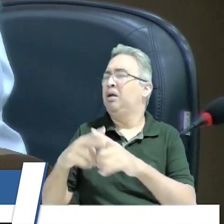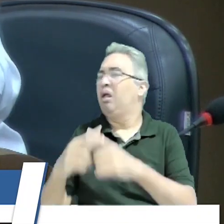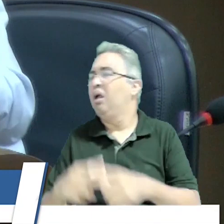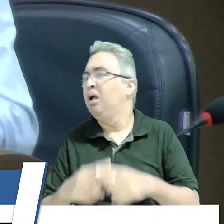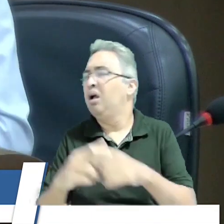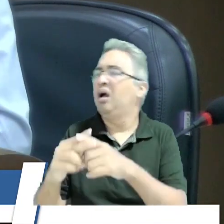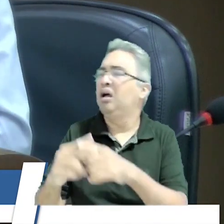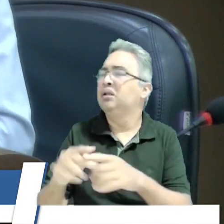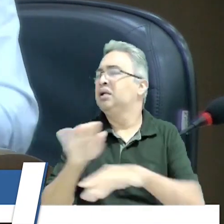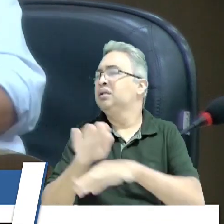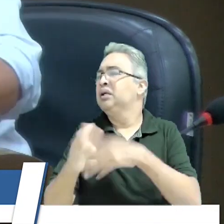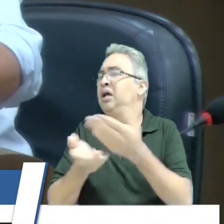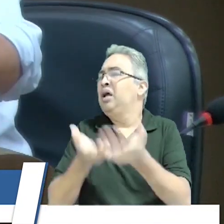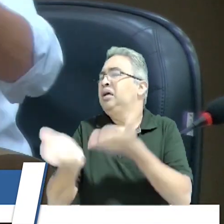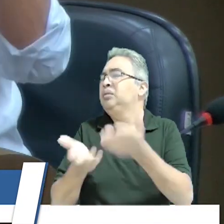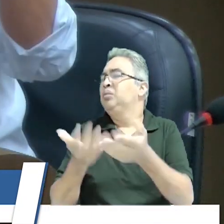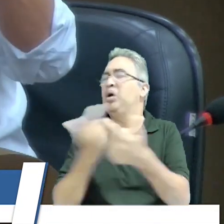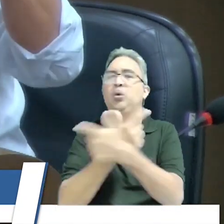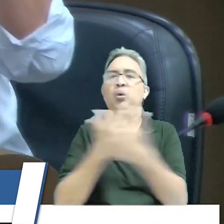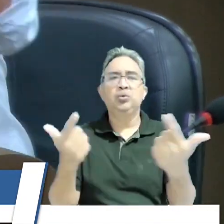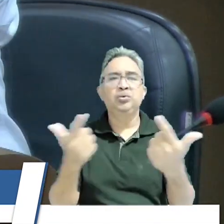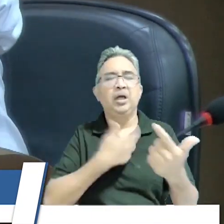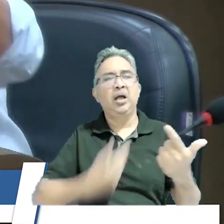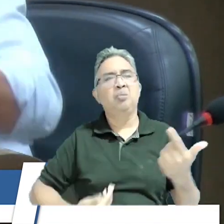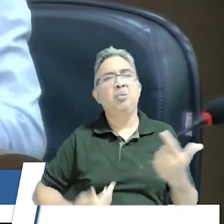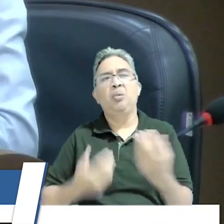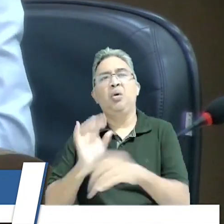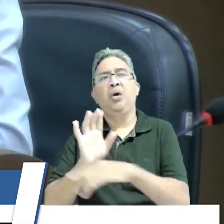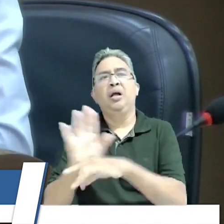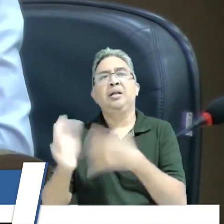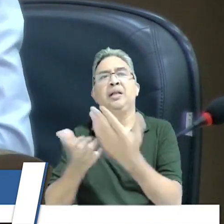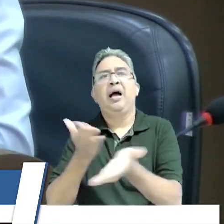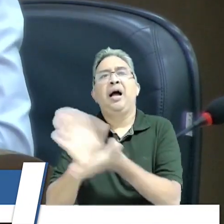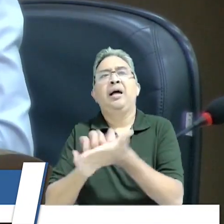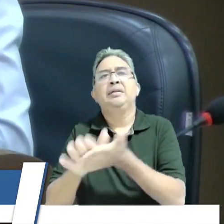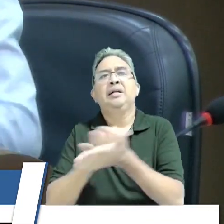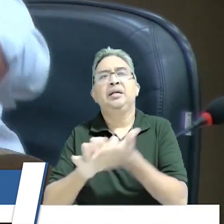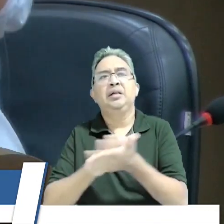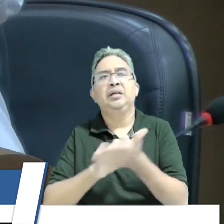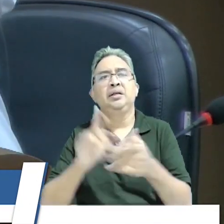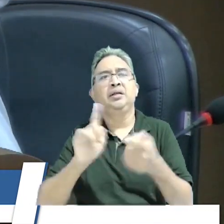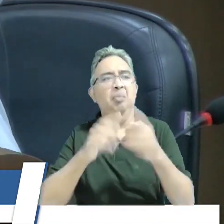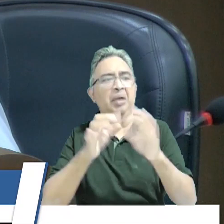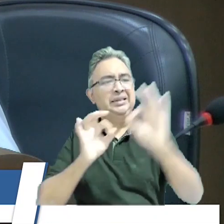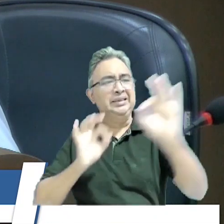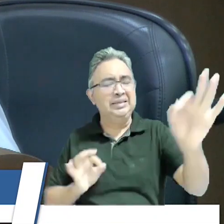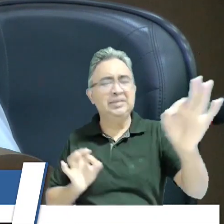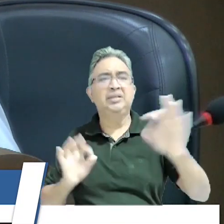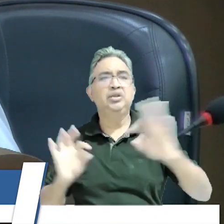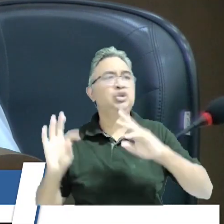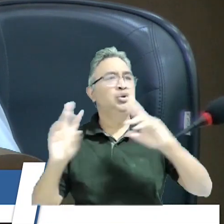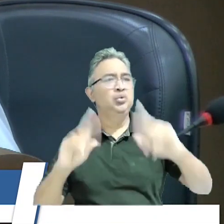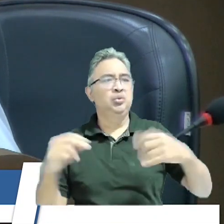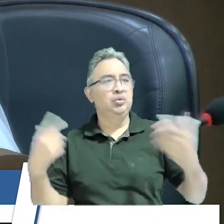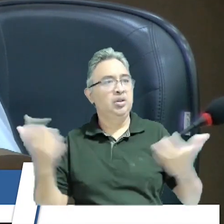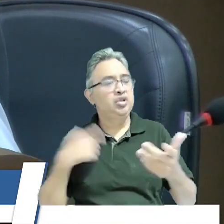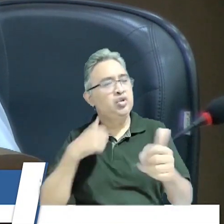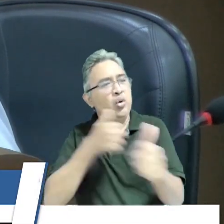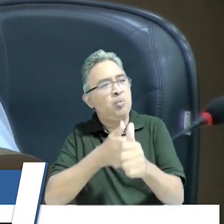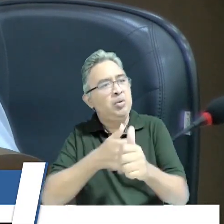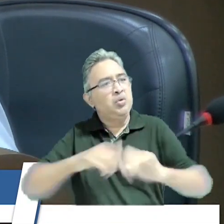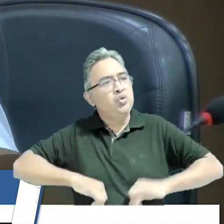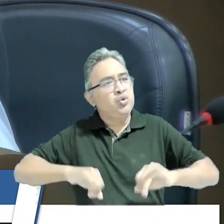atender as necessidades daquela região e numa região distante de tudo. Então, nós acompanhamos o sofrimento das mães